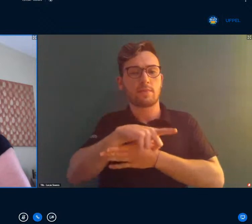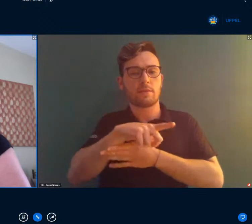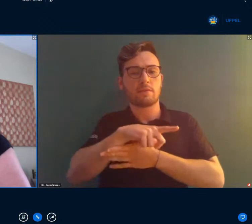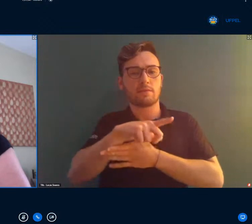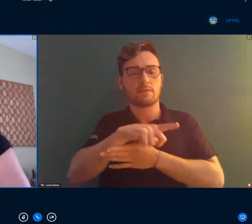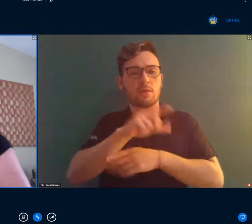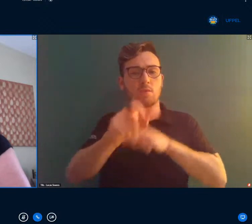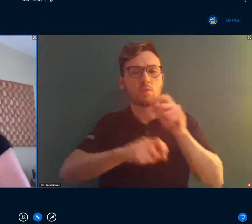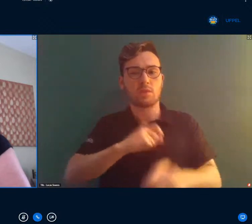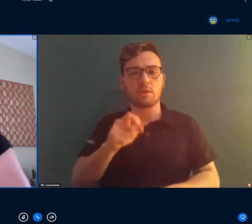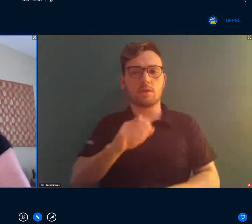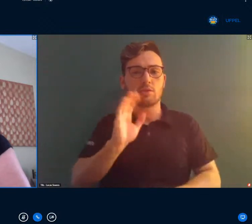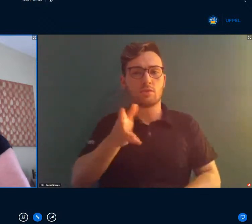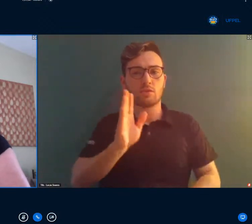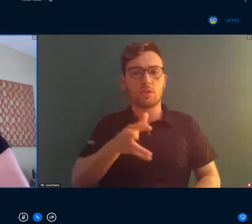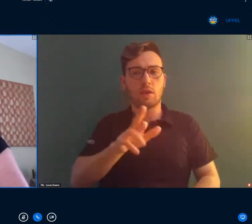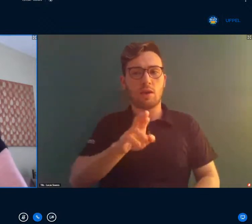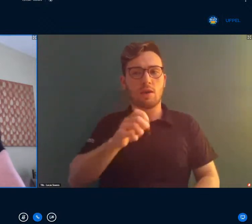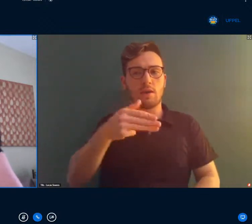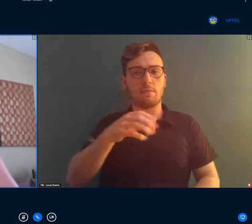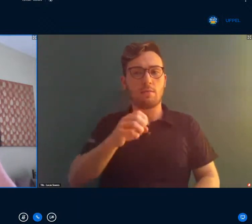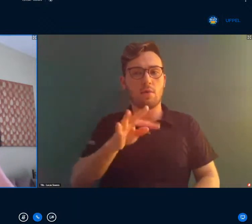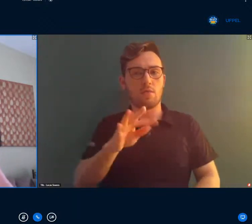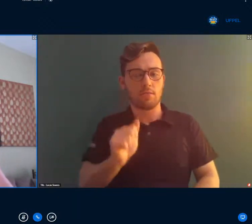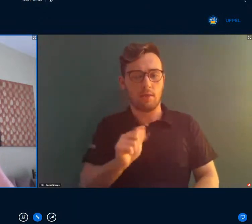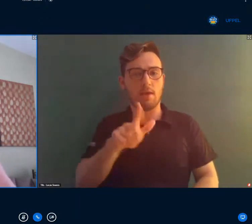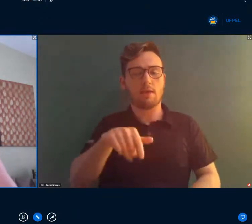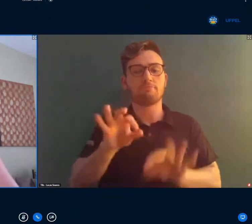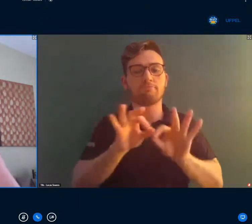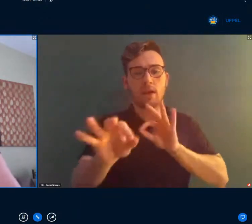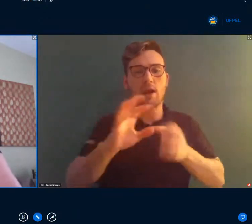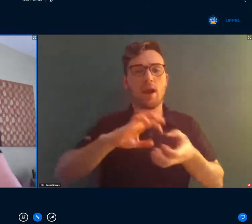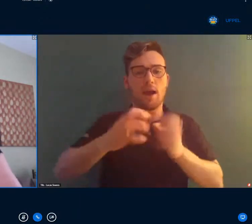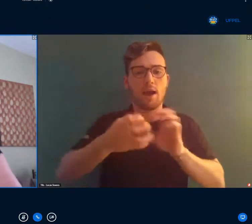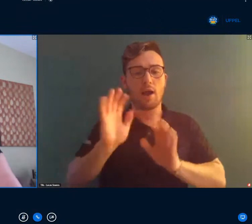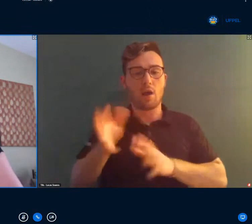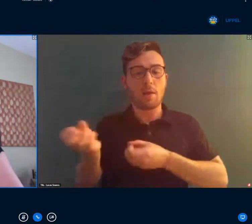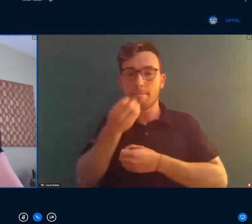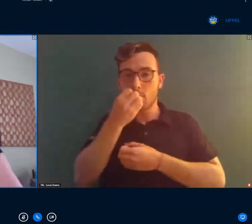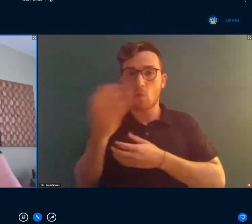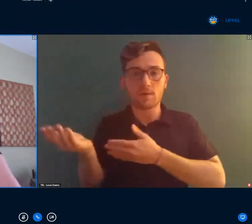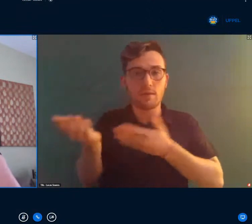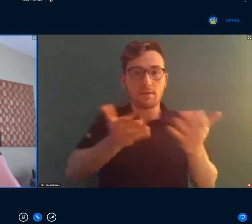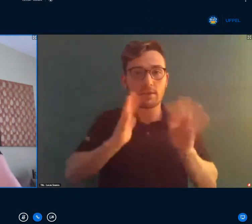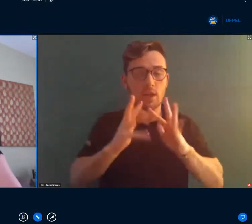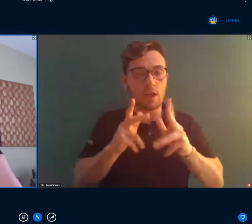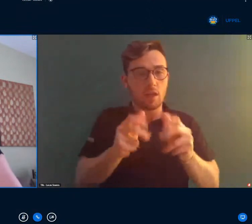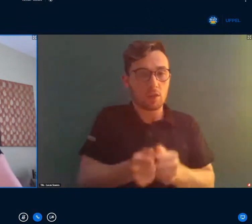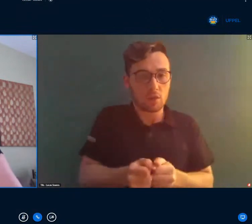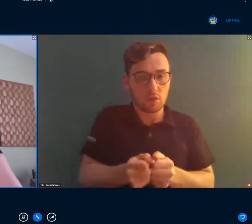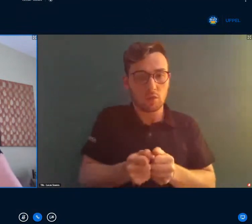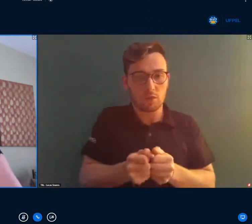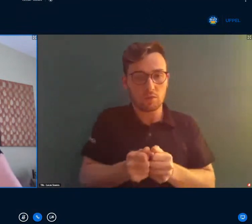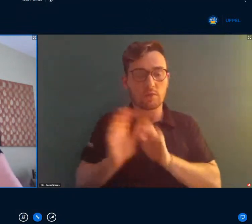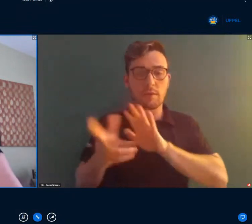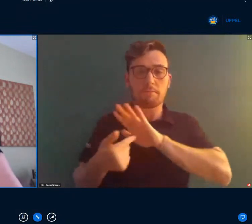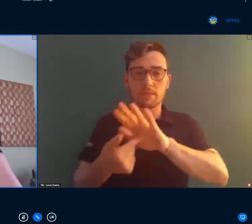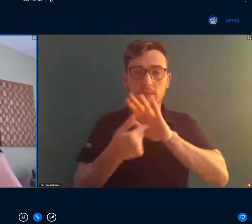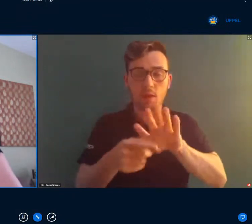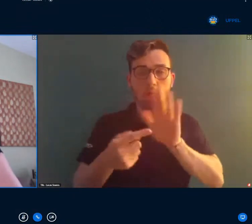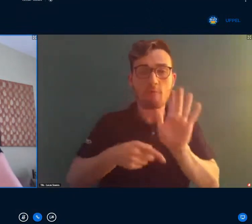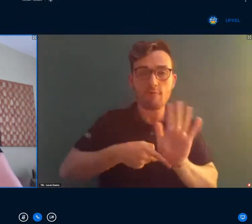uma experiência remota de extensão em artes. Então, vou dar boas-vindas a todos, vamos passar para as apresentações dos